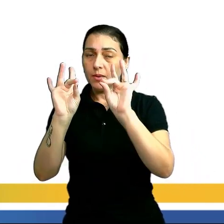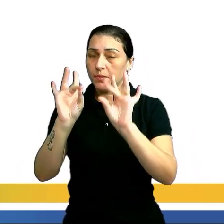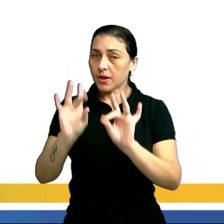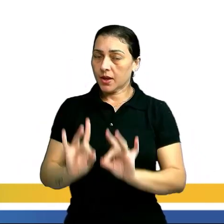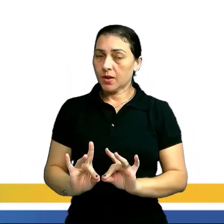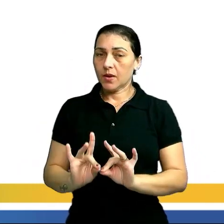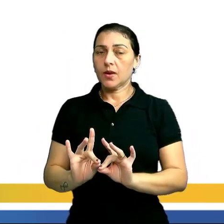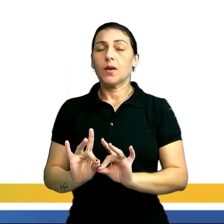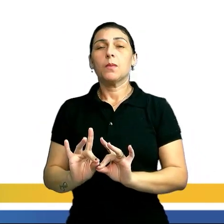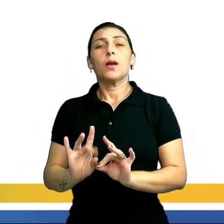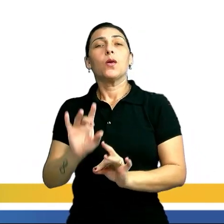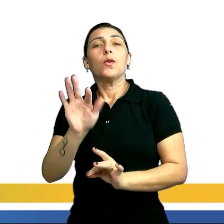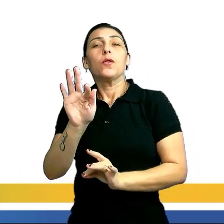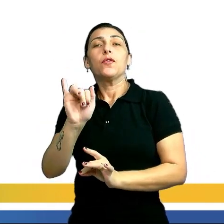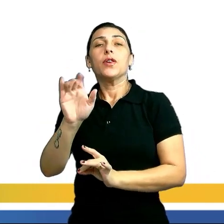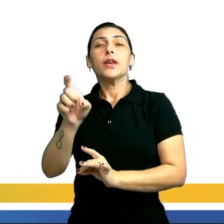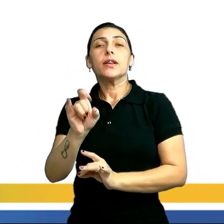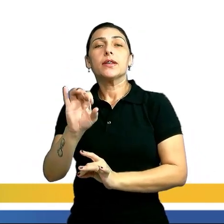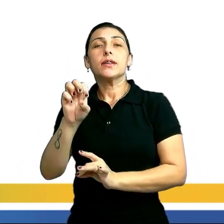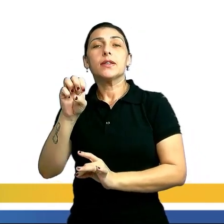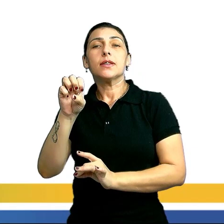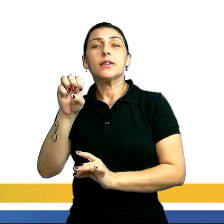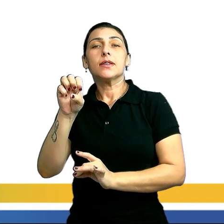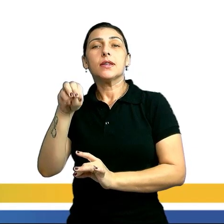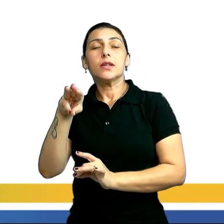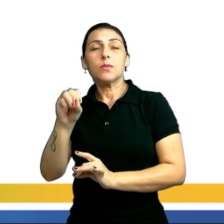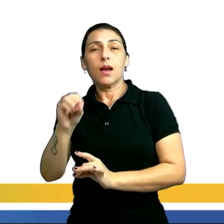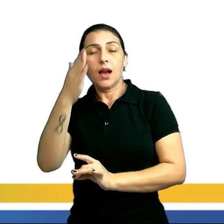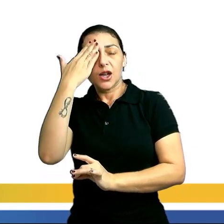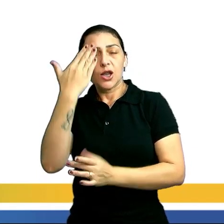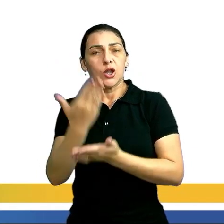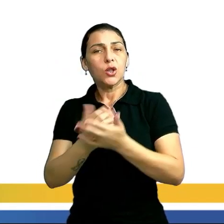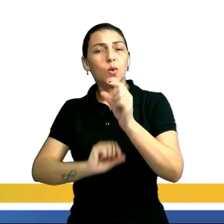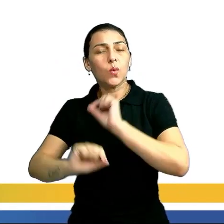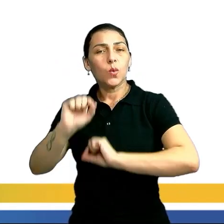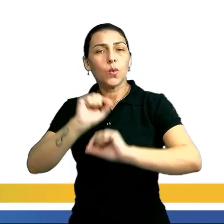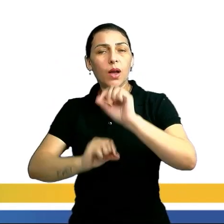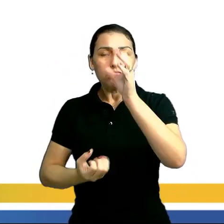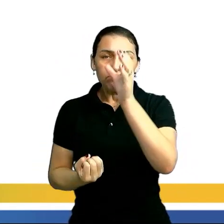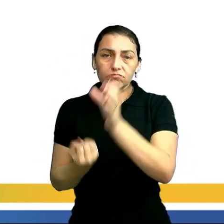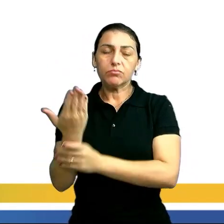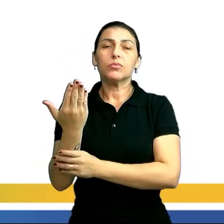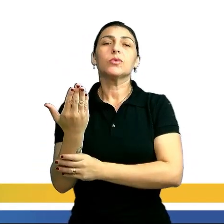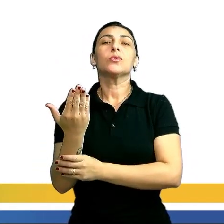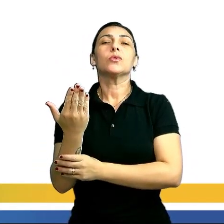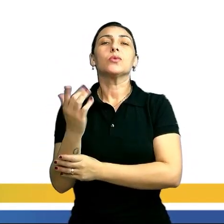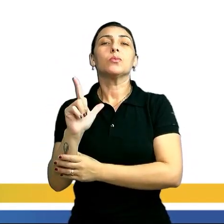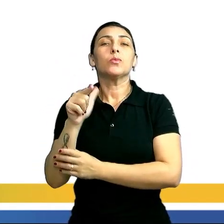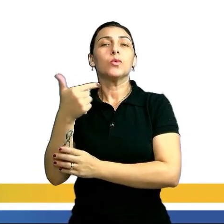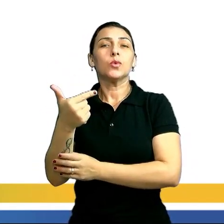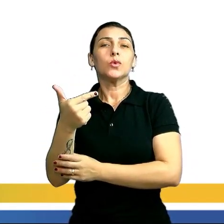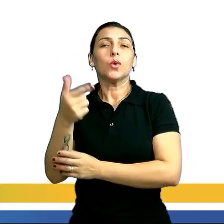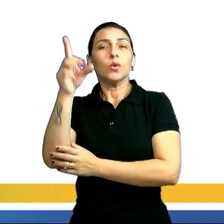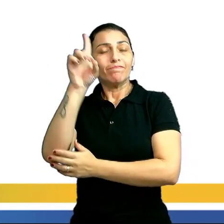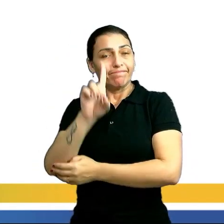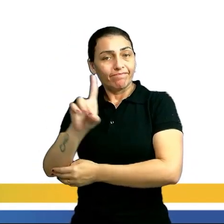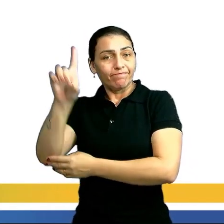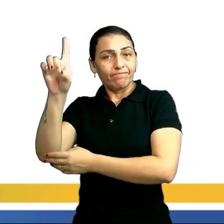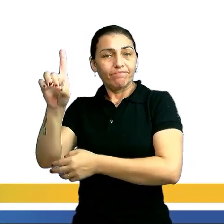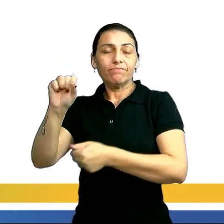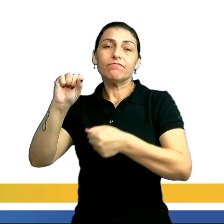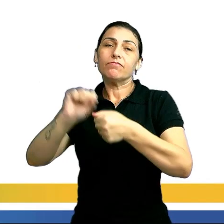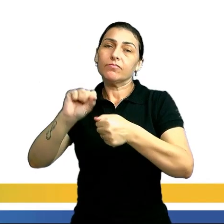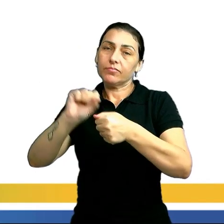pelo fixismo. Fixismo, acredita-se que todo ser vivo foi originado por uma força superior